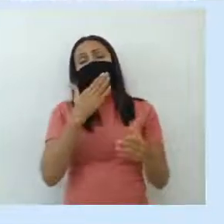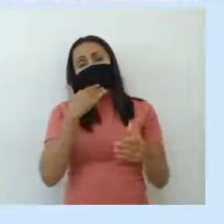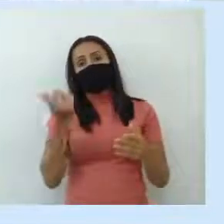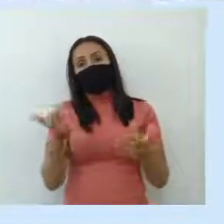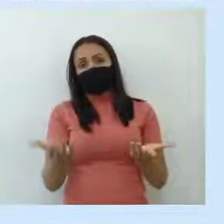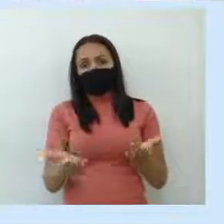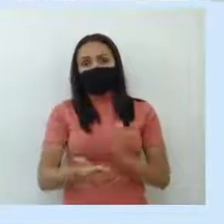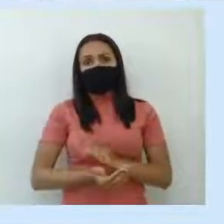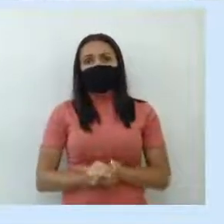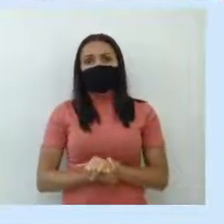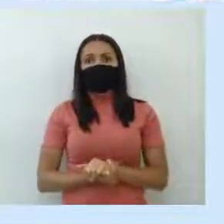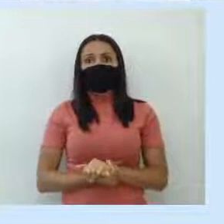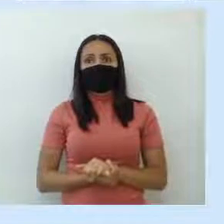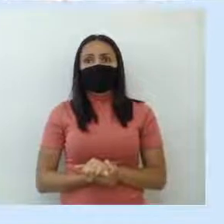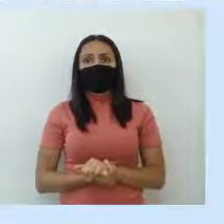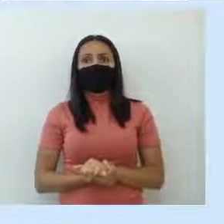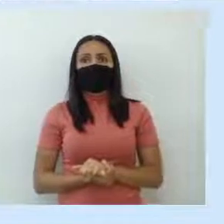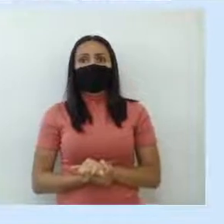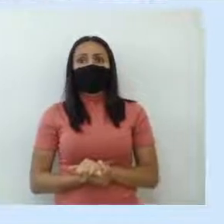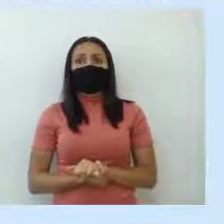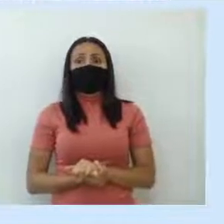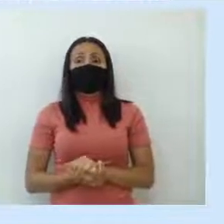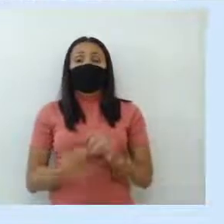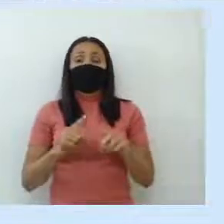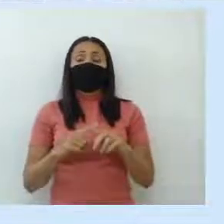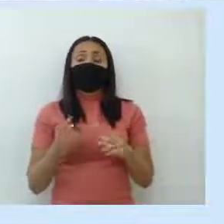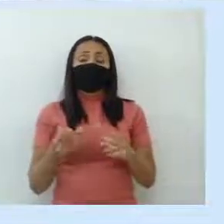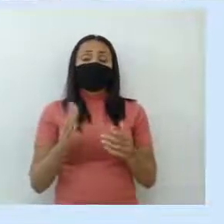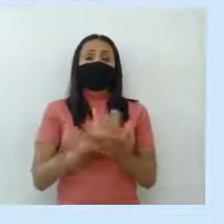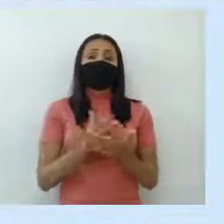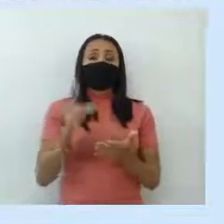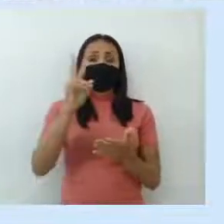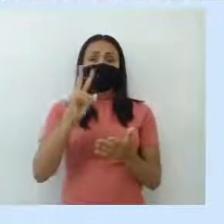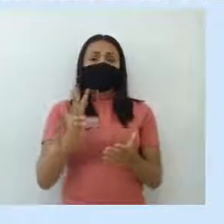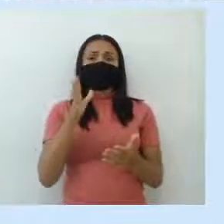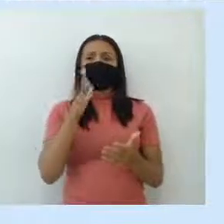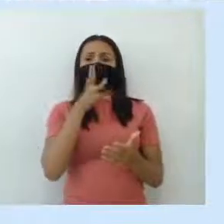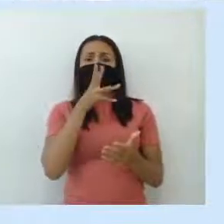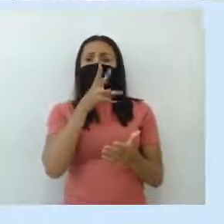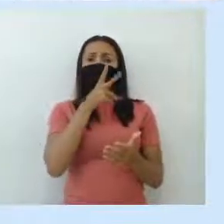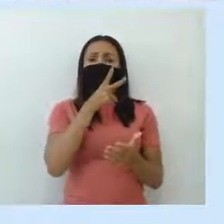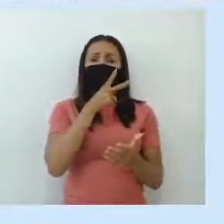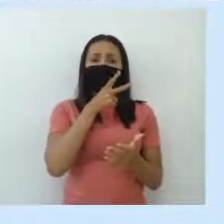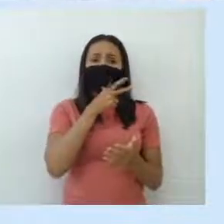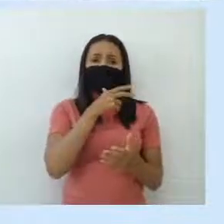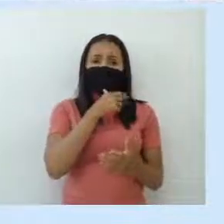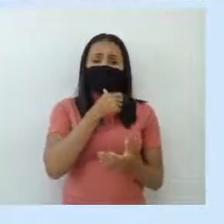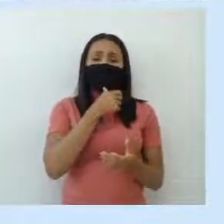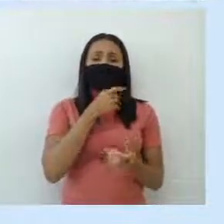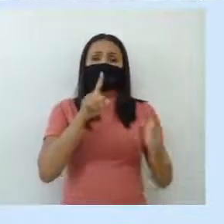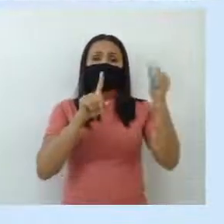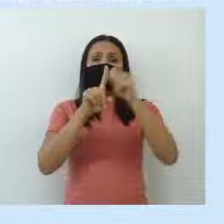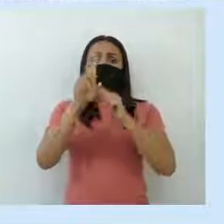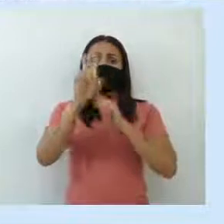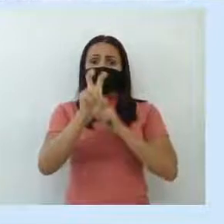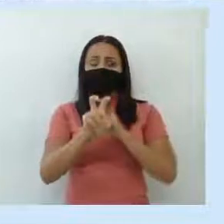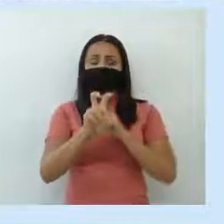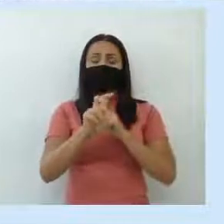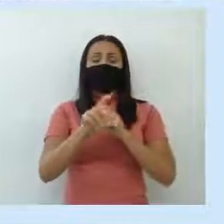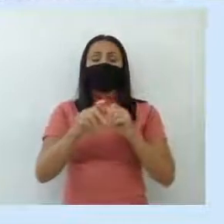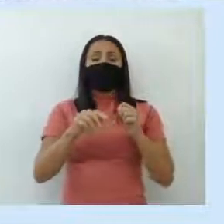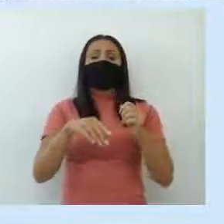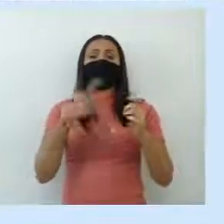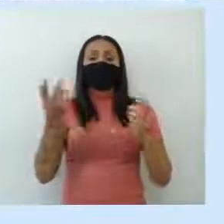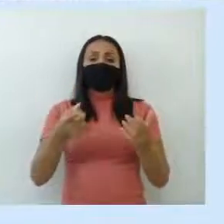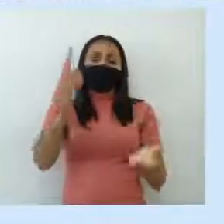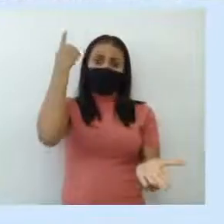seria, né? Então, mas às vezes demorava mais de 5 meses para que todos os acordos